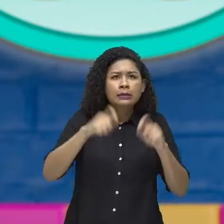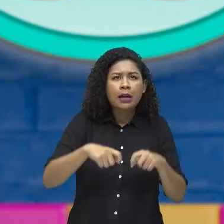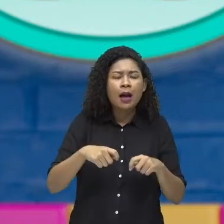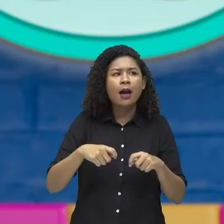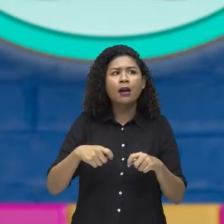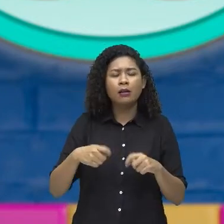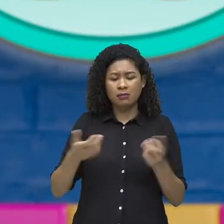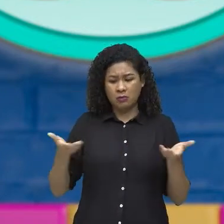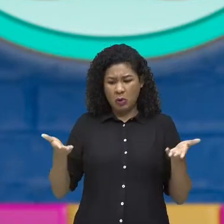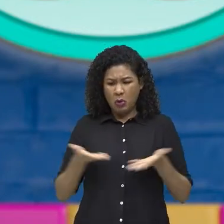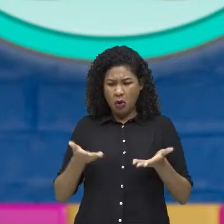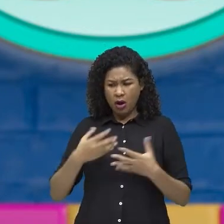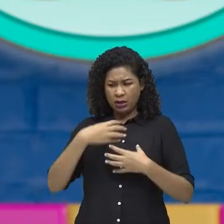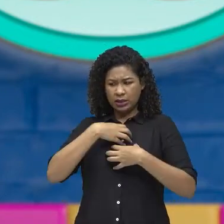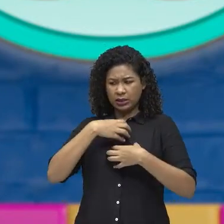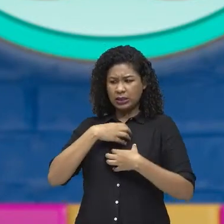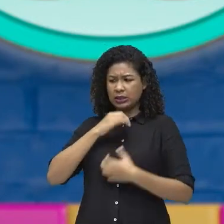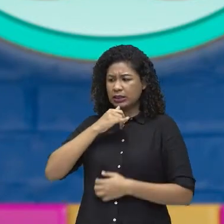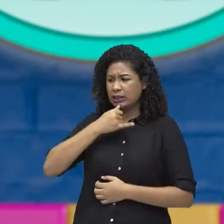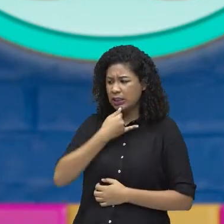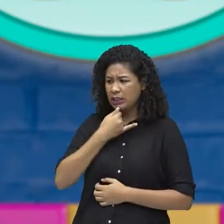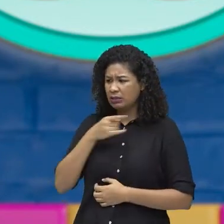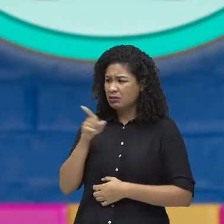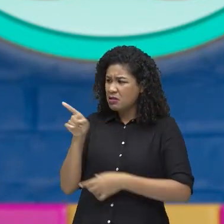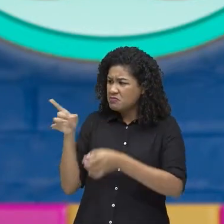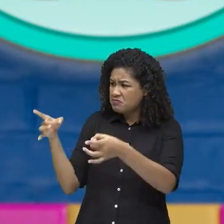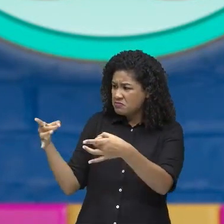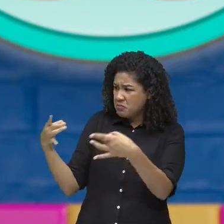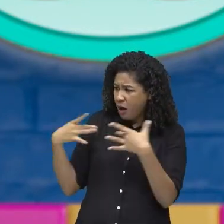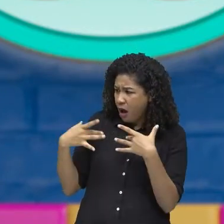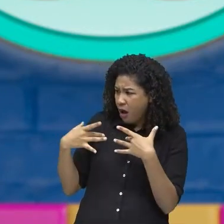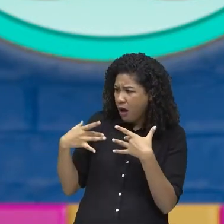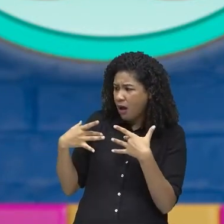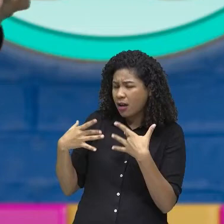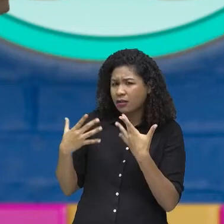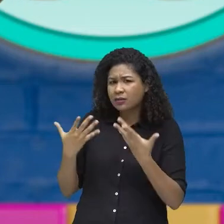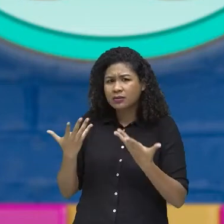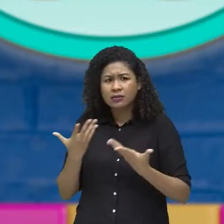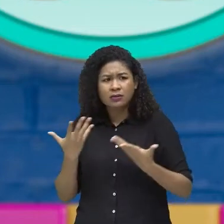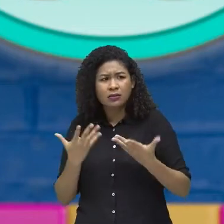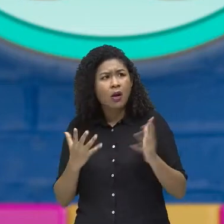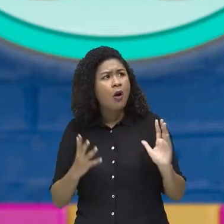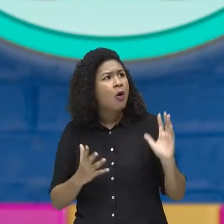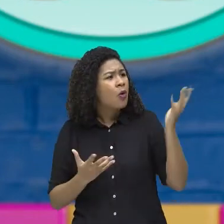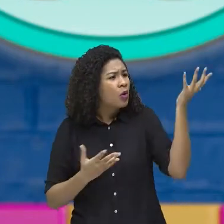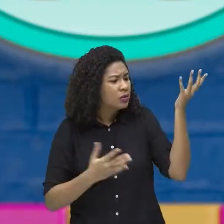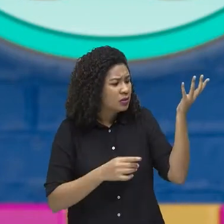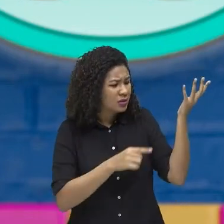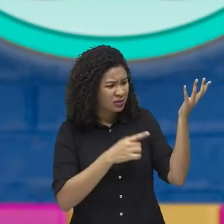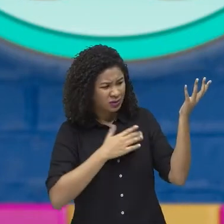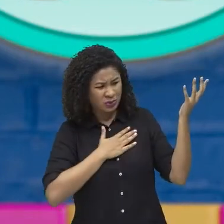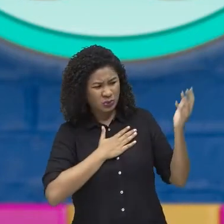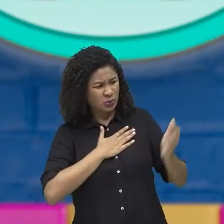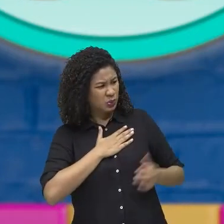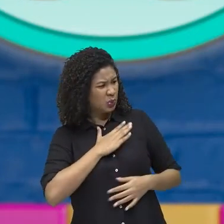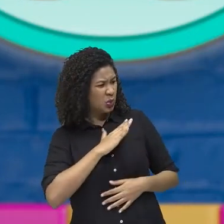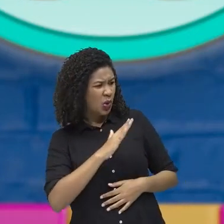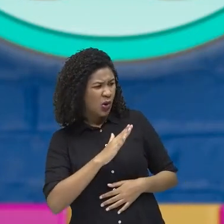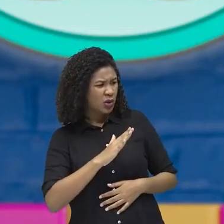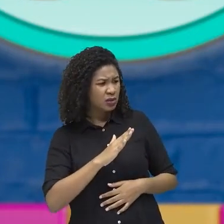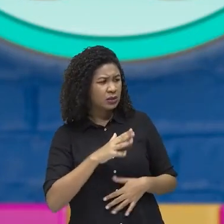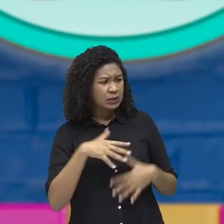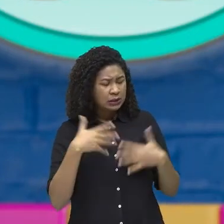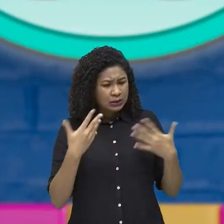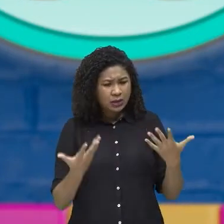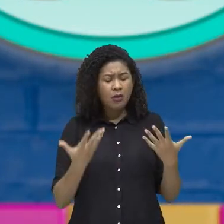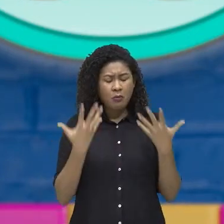sofrimento. Alguém me deixou, aconteceu uma coisa que eu não gostei, e a gente mergulha